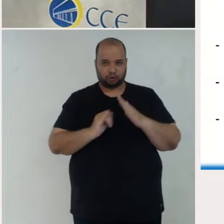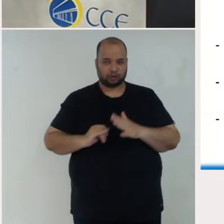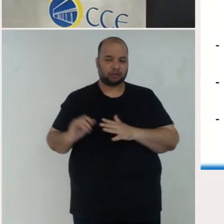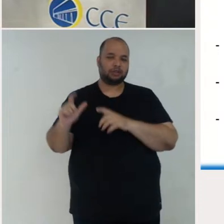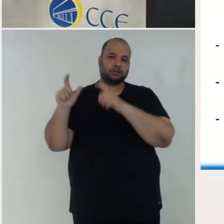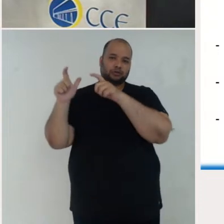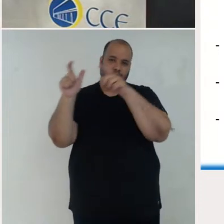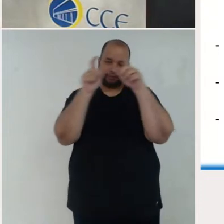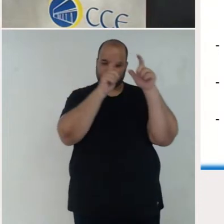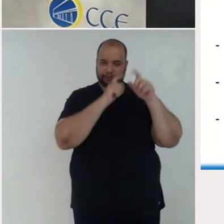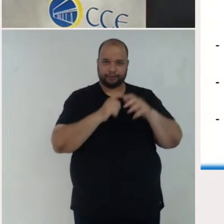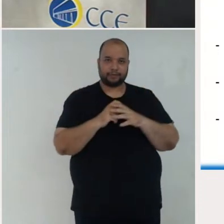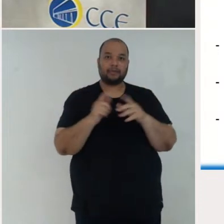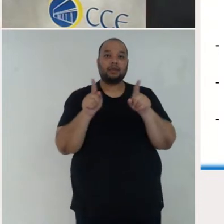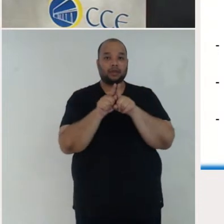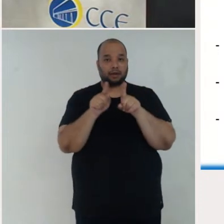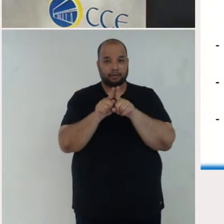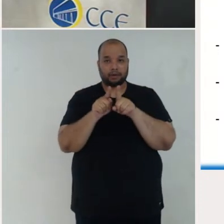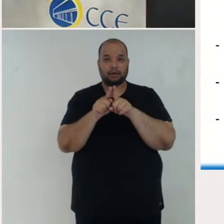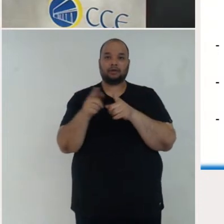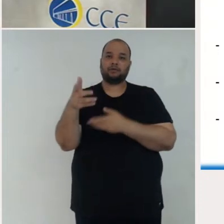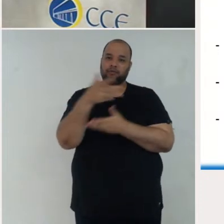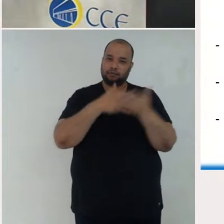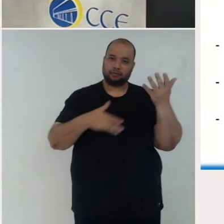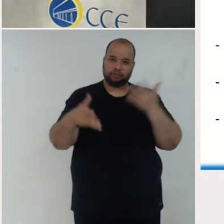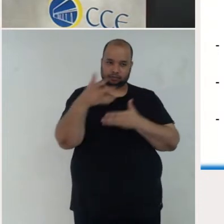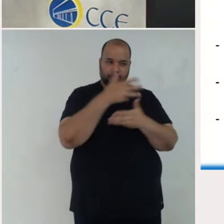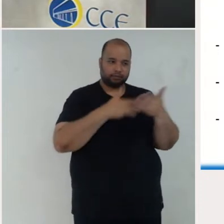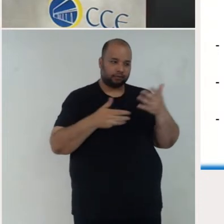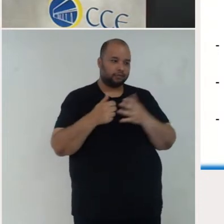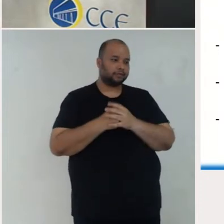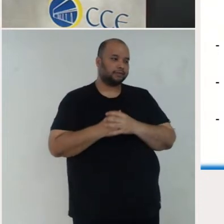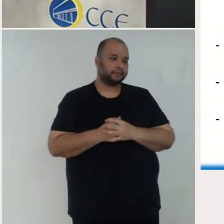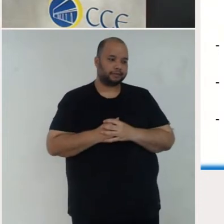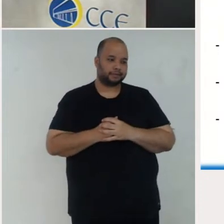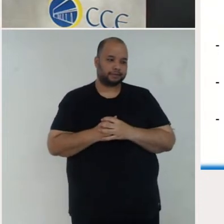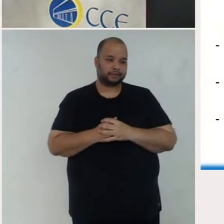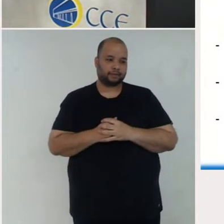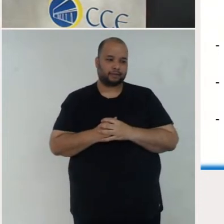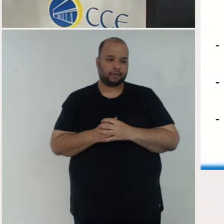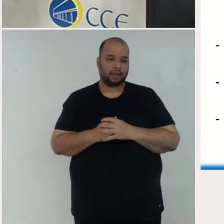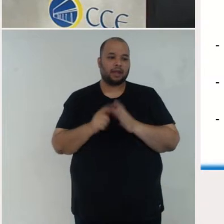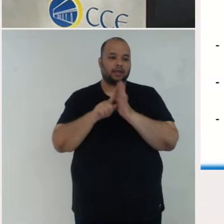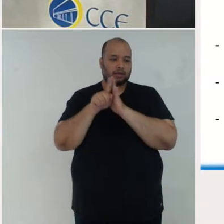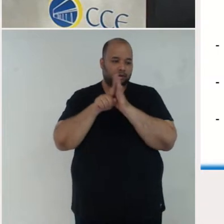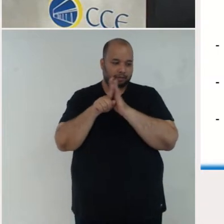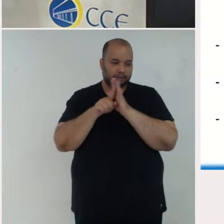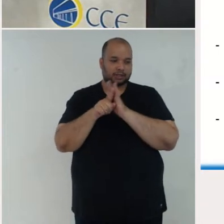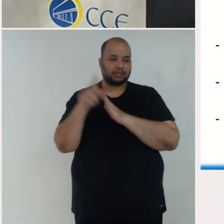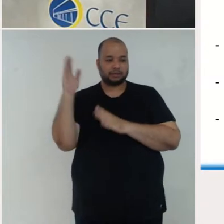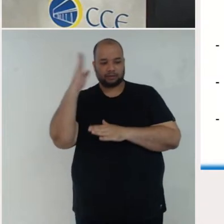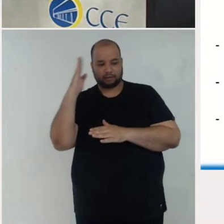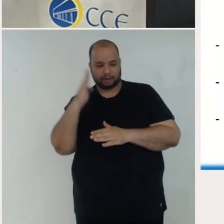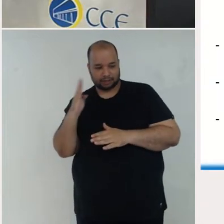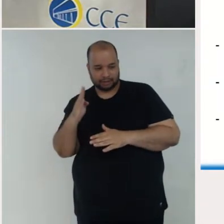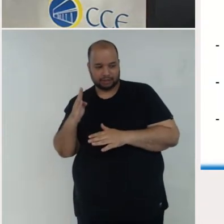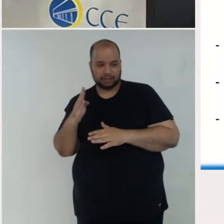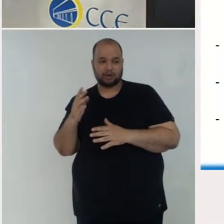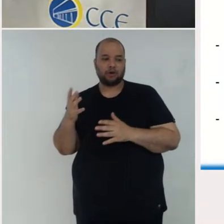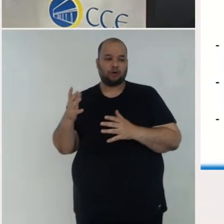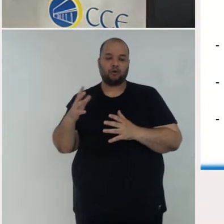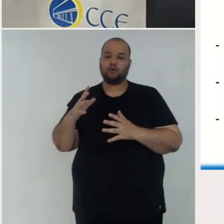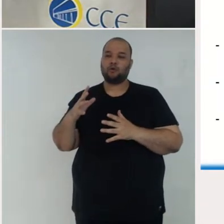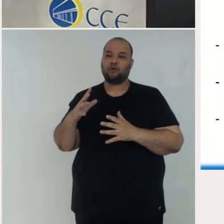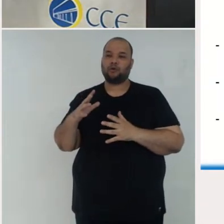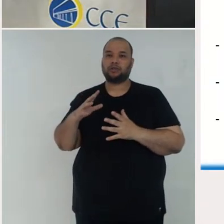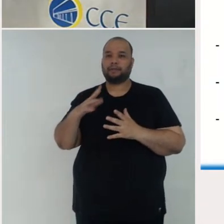crescente, consolidação de intercâmbios, né, da pesquisa brasileira com a pesquisa realizada em outros países. A gente está trabalhando nisso,